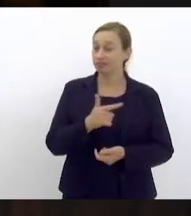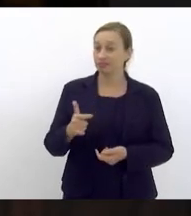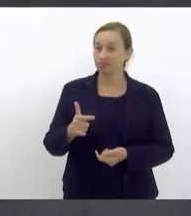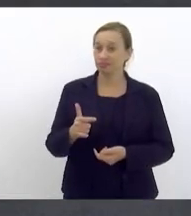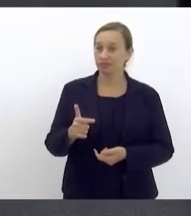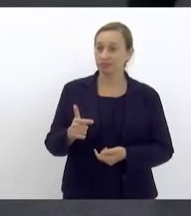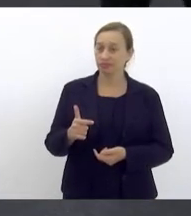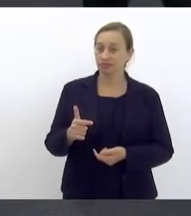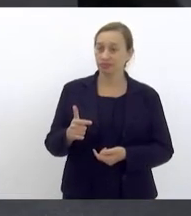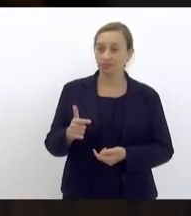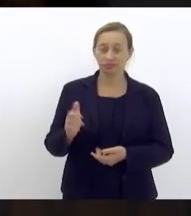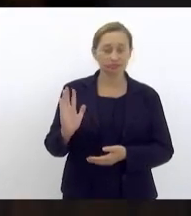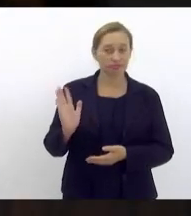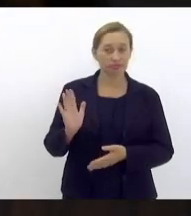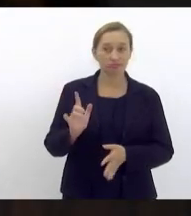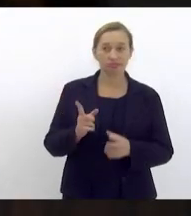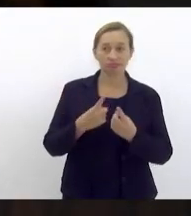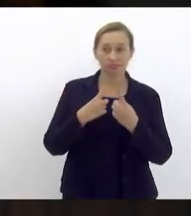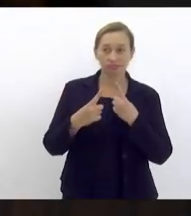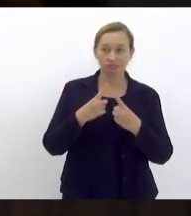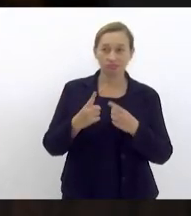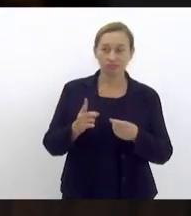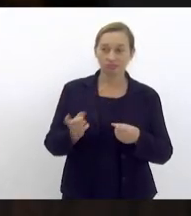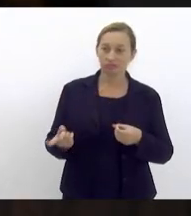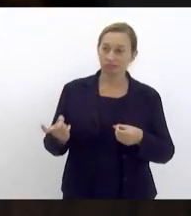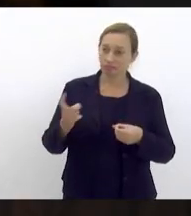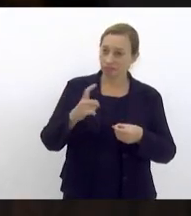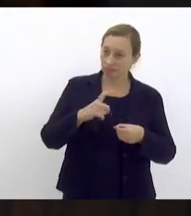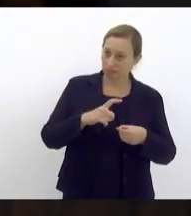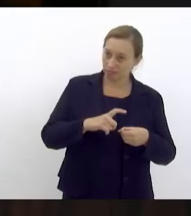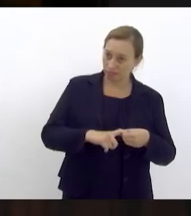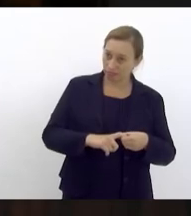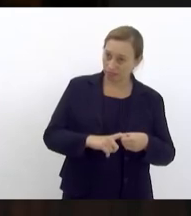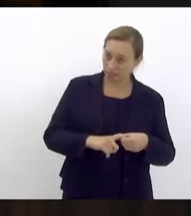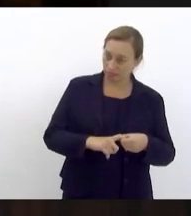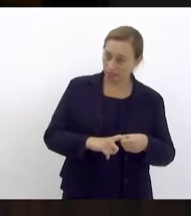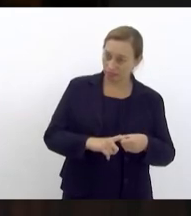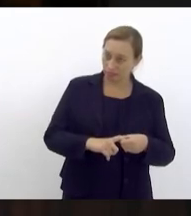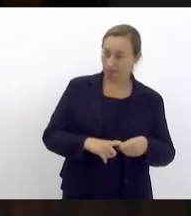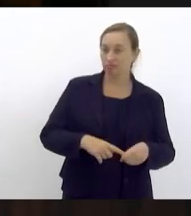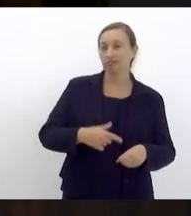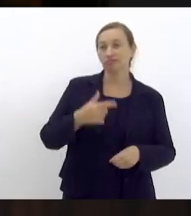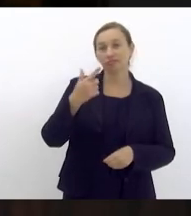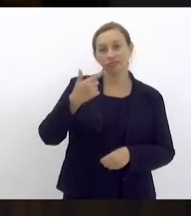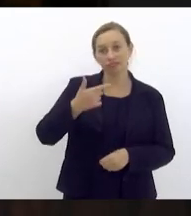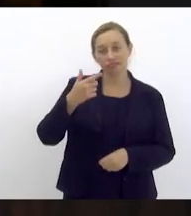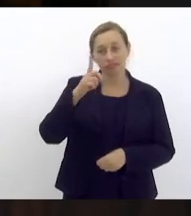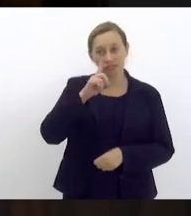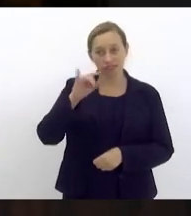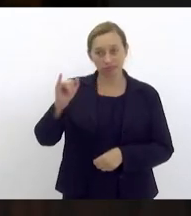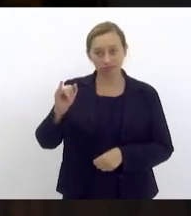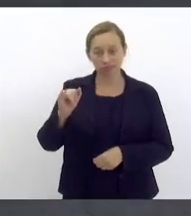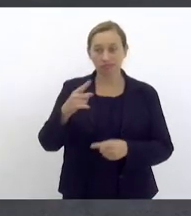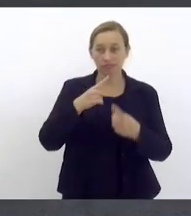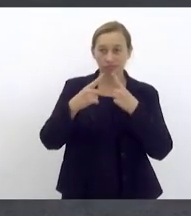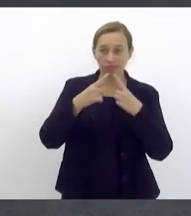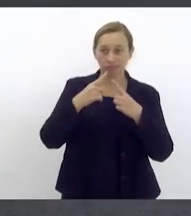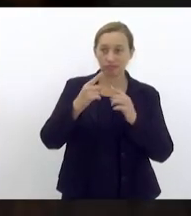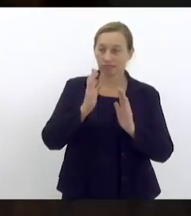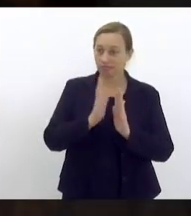não havendo mais Quem Queira discutir volta segundo dia para discussão